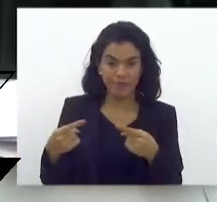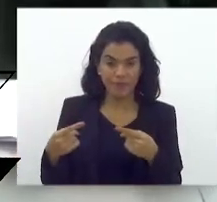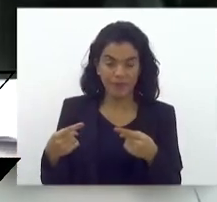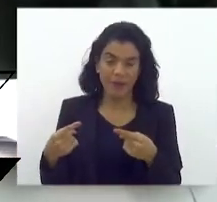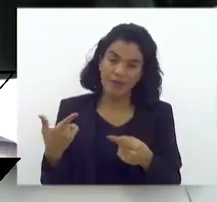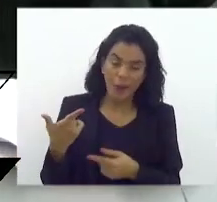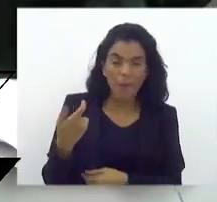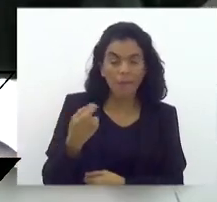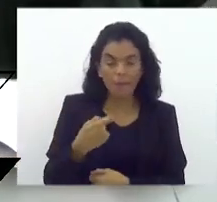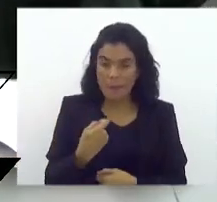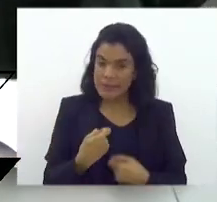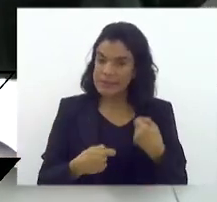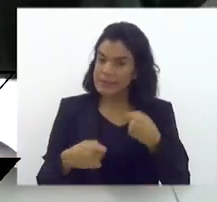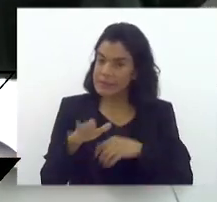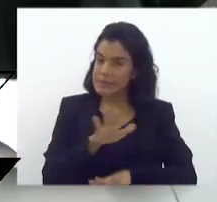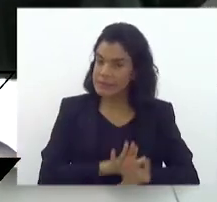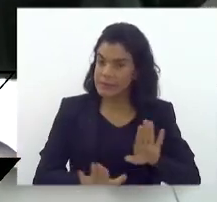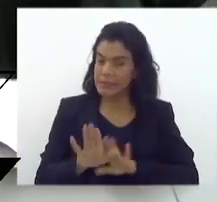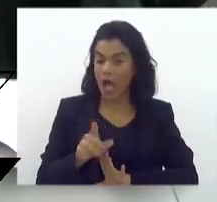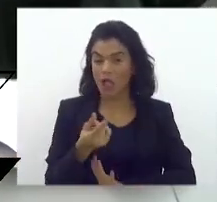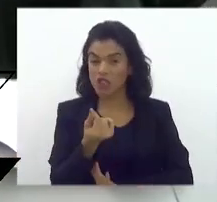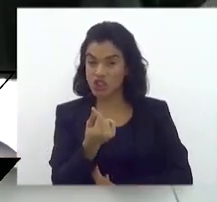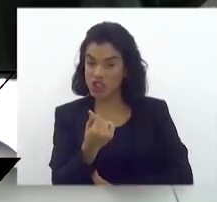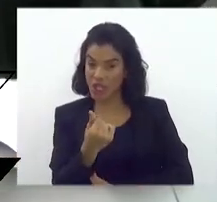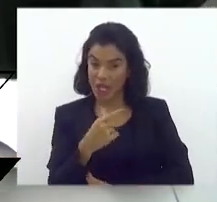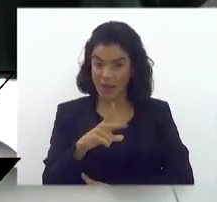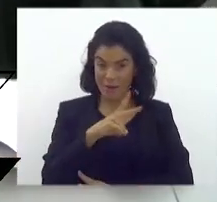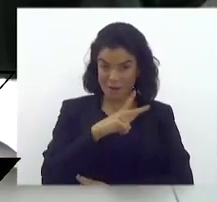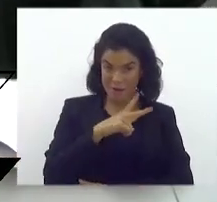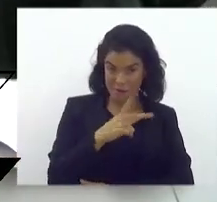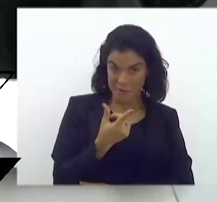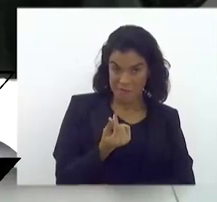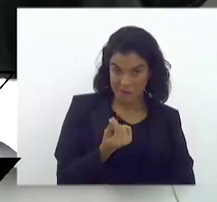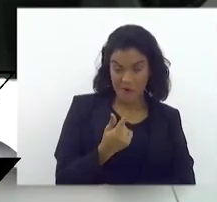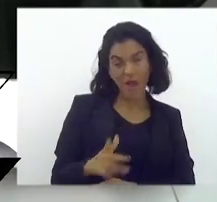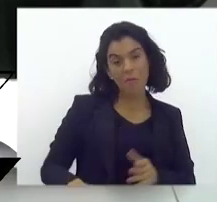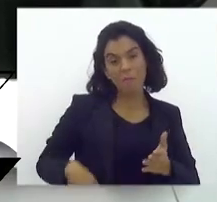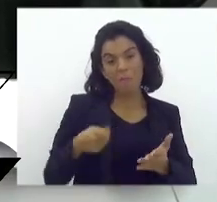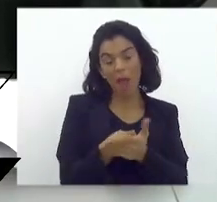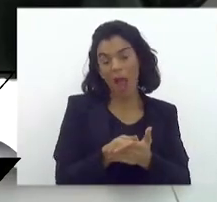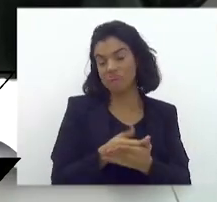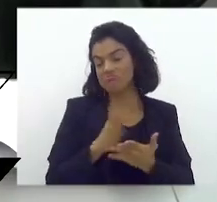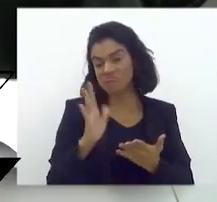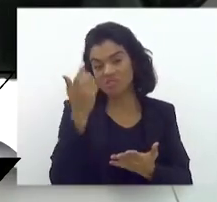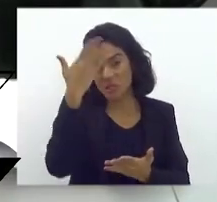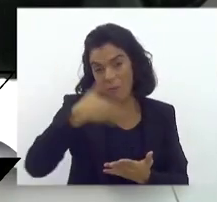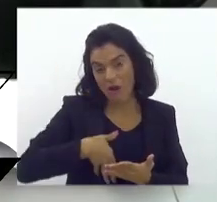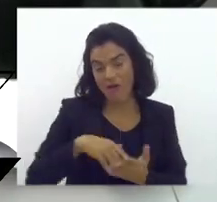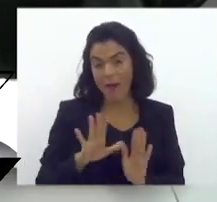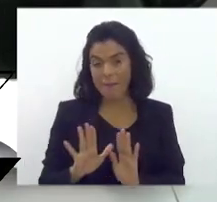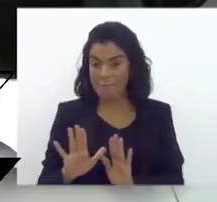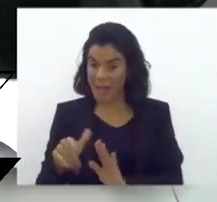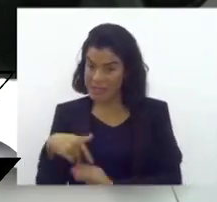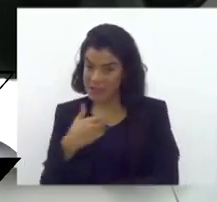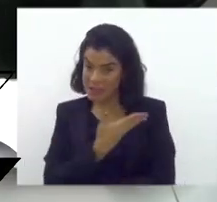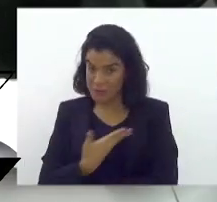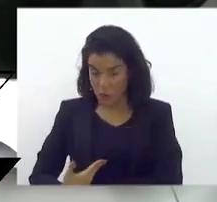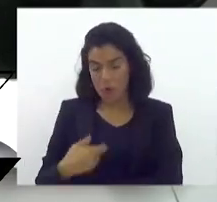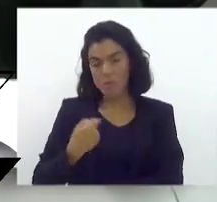Então tem que ser muita. Agora, quando é dinheiro privado, não, mas dinheiro público não é gasto sem prestação de